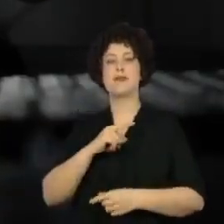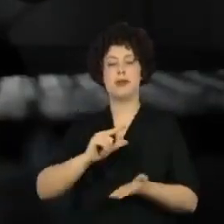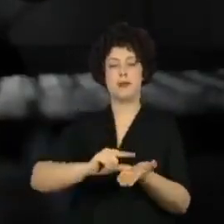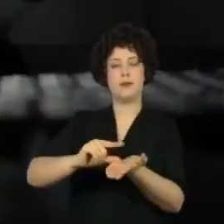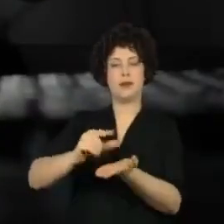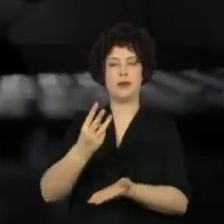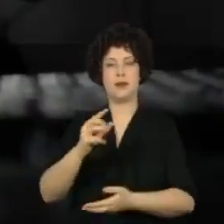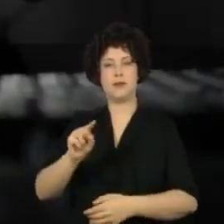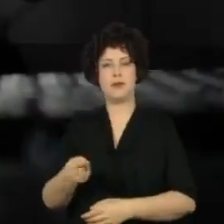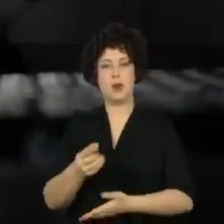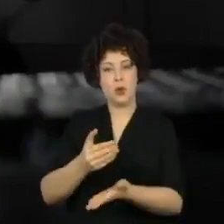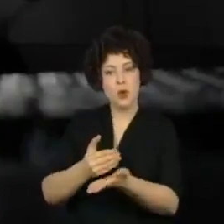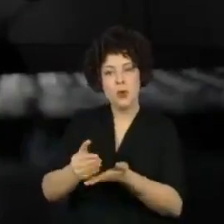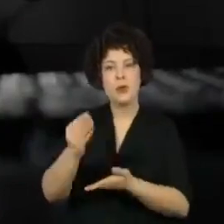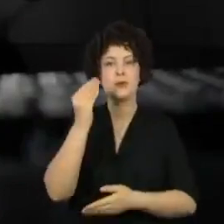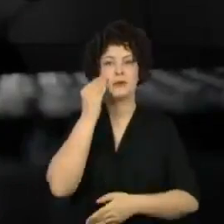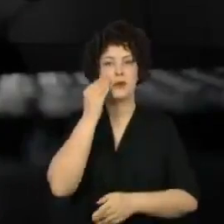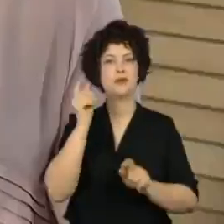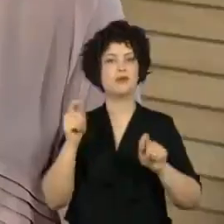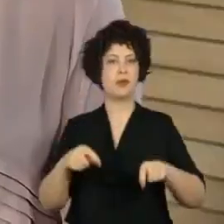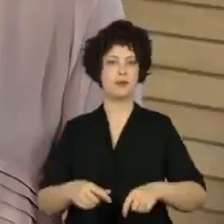mil frascos prontos para iniciar os testes